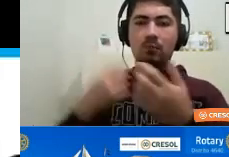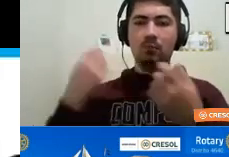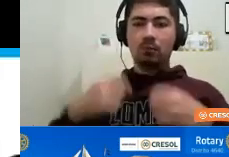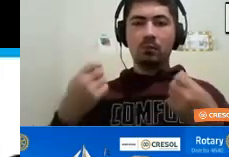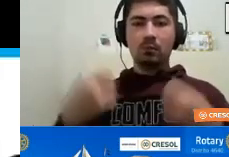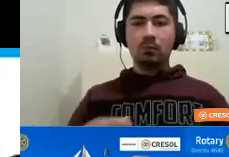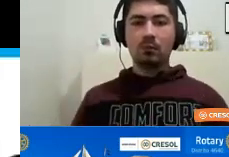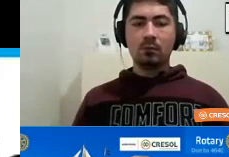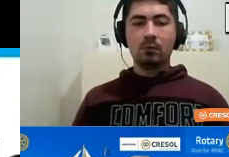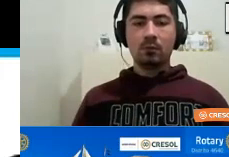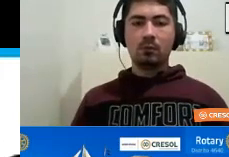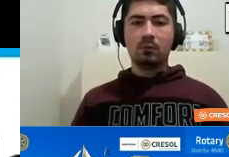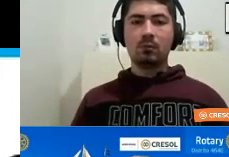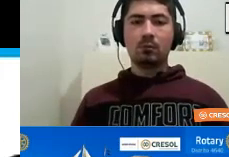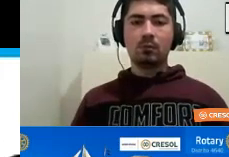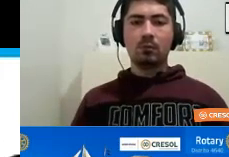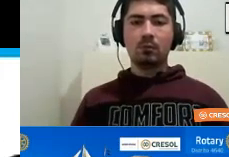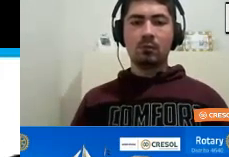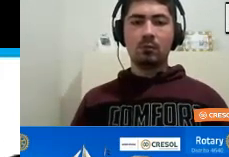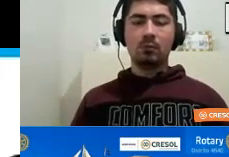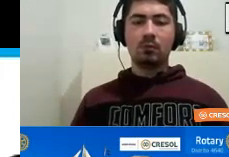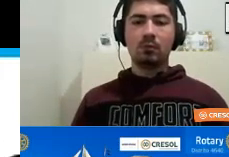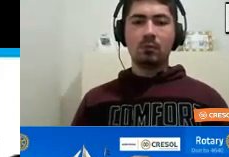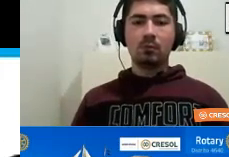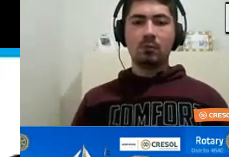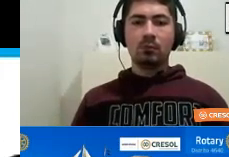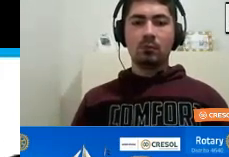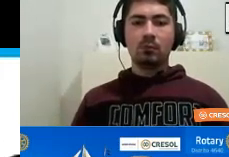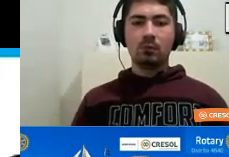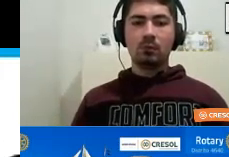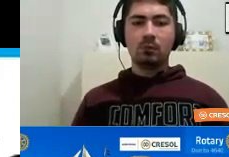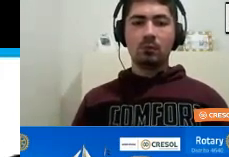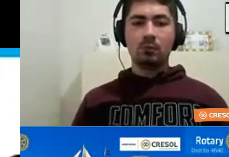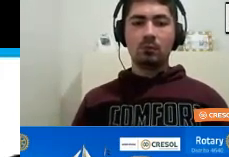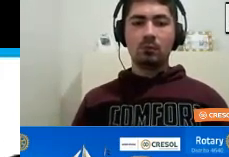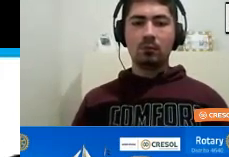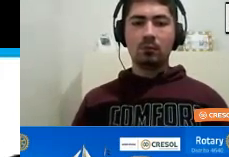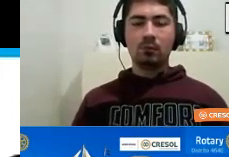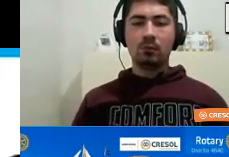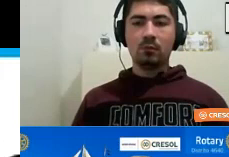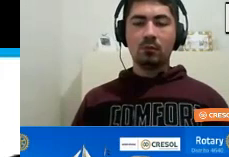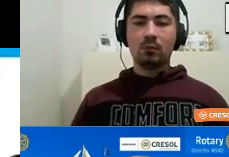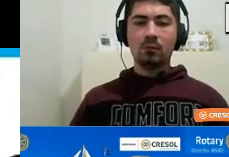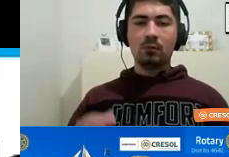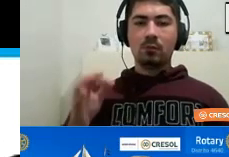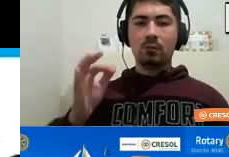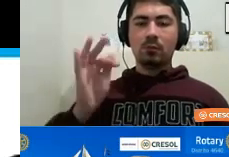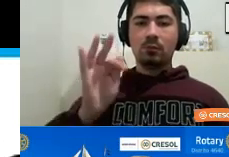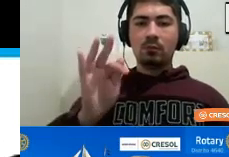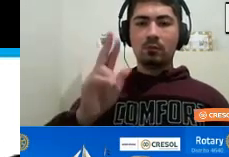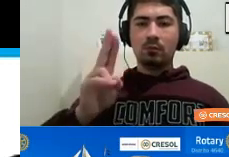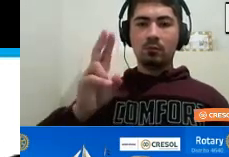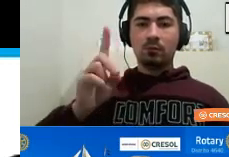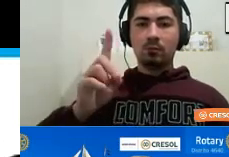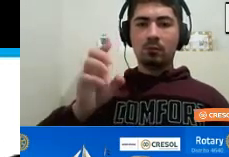O fundo anual, então, ele é a principal fonte de financiamento das atividades da Fundação Rotária, e ao final de cada ano